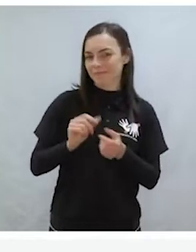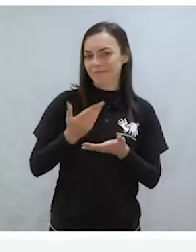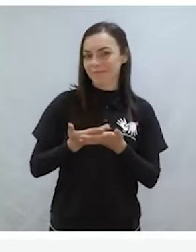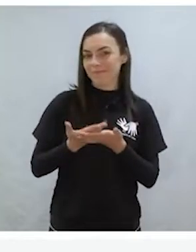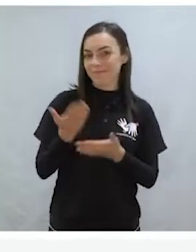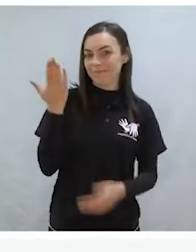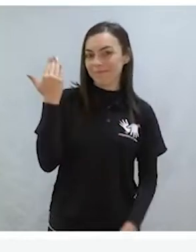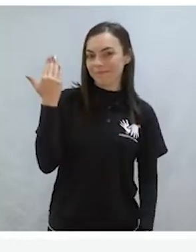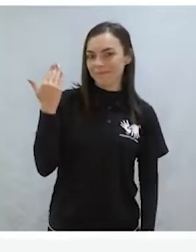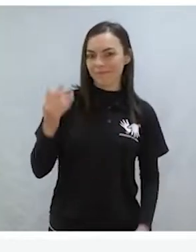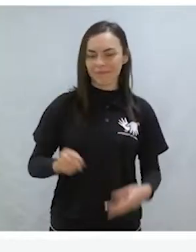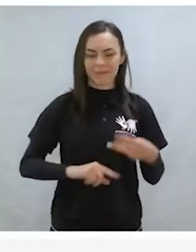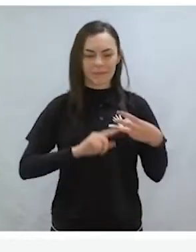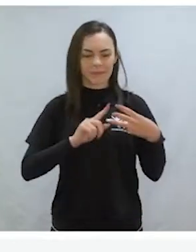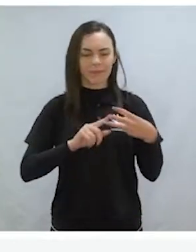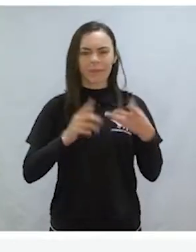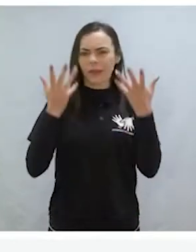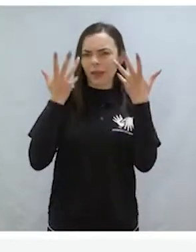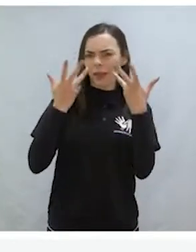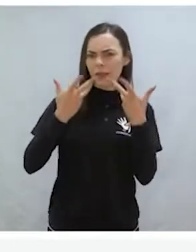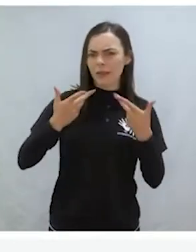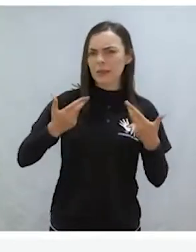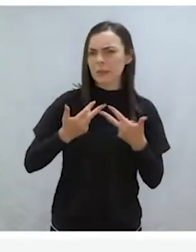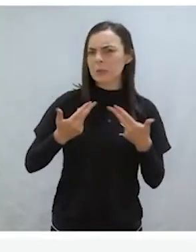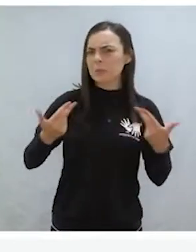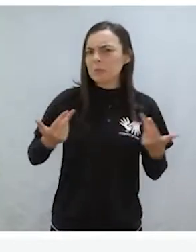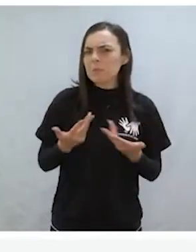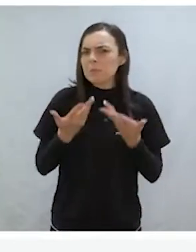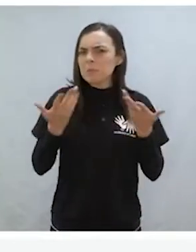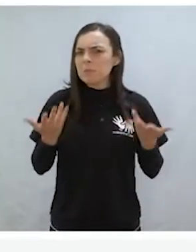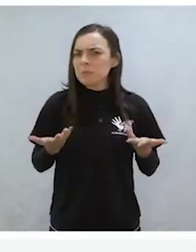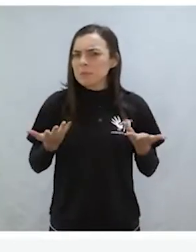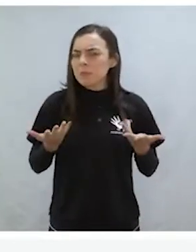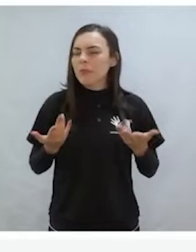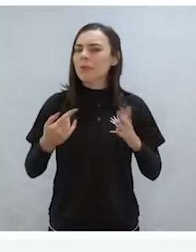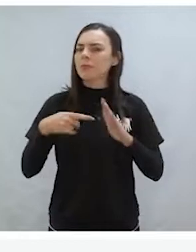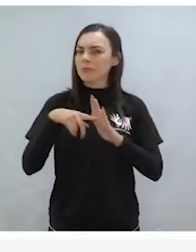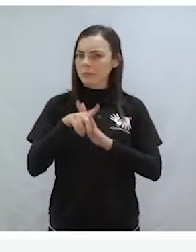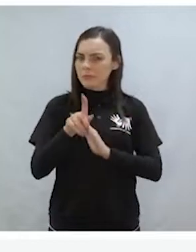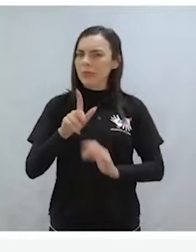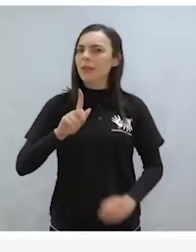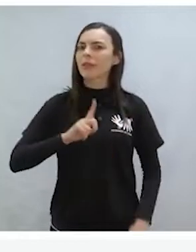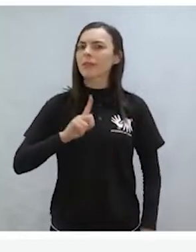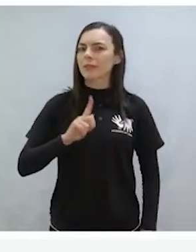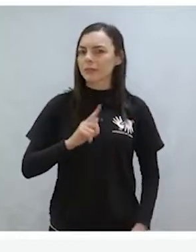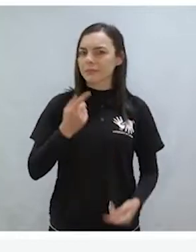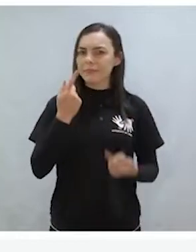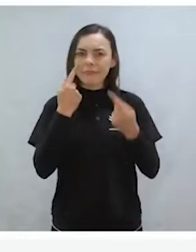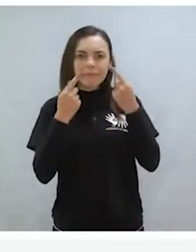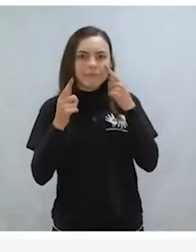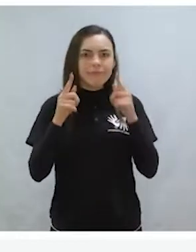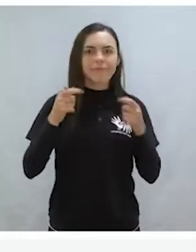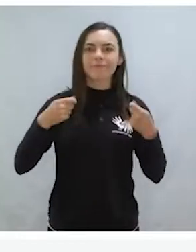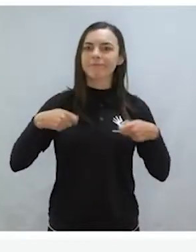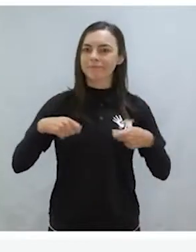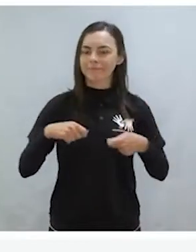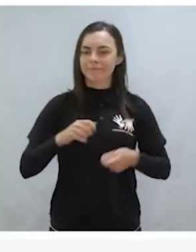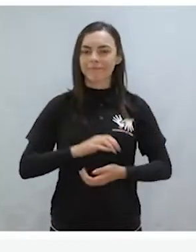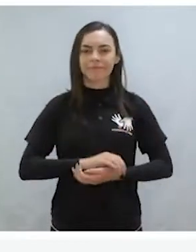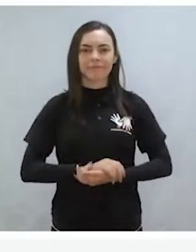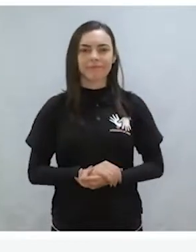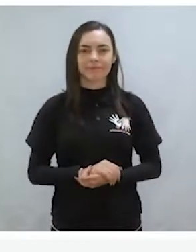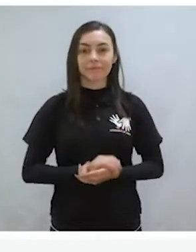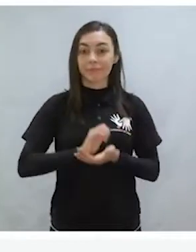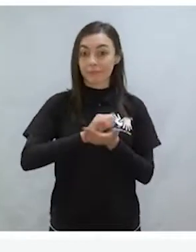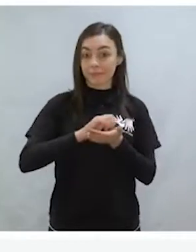última aula. Que animal é esse? Nós vamos ter uma pergunta aqui para adivinhar.